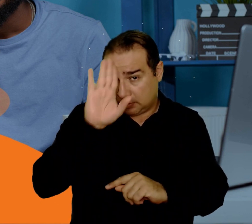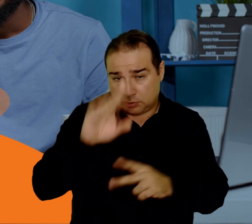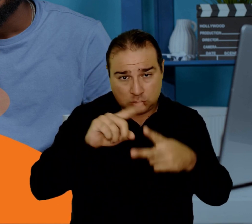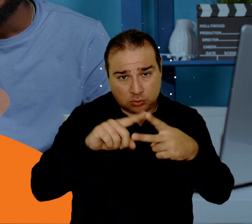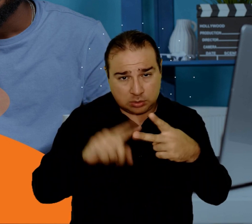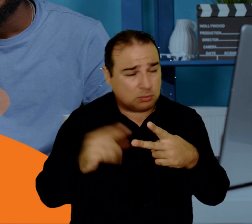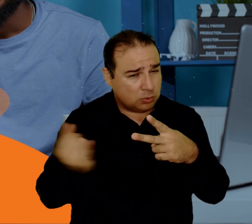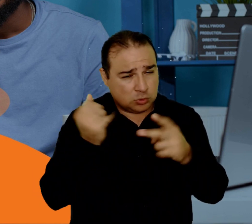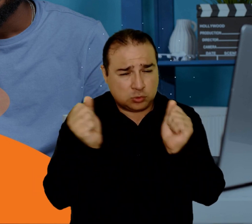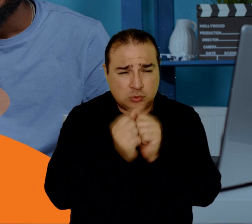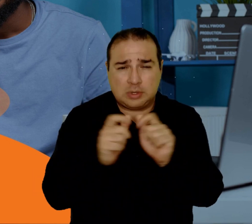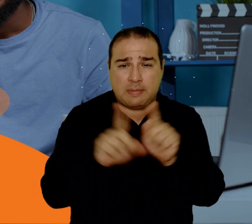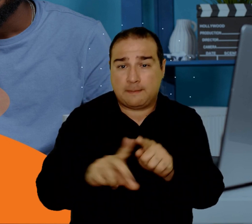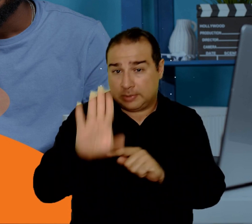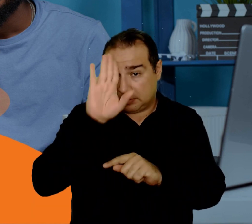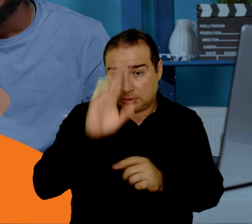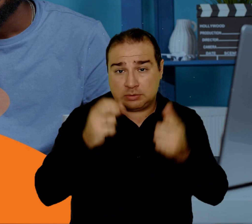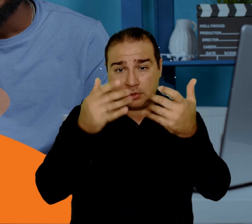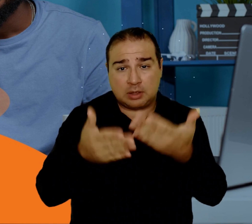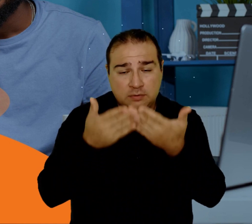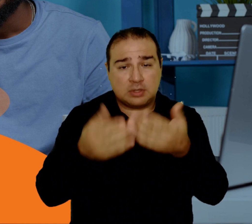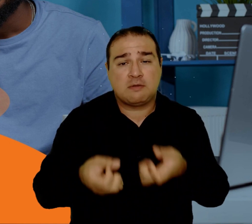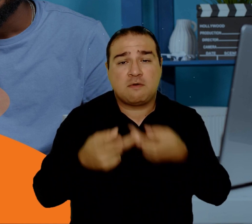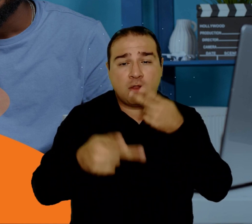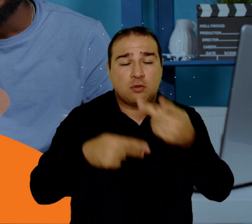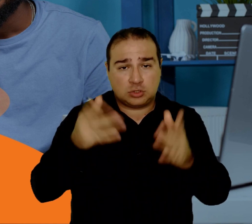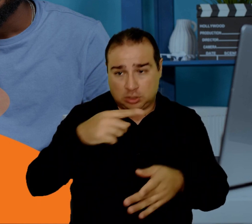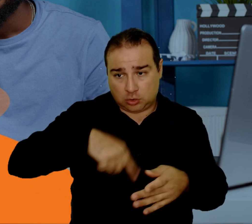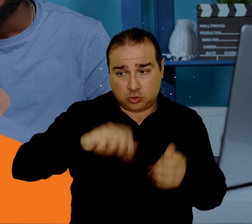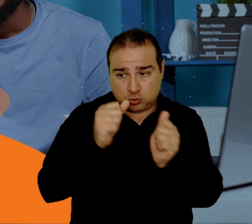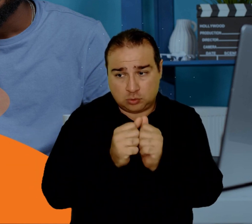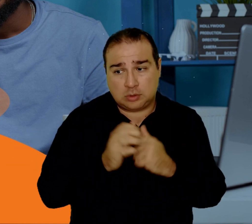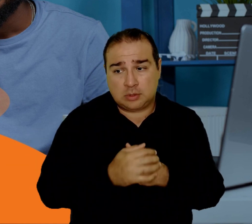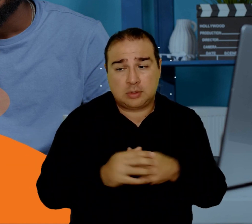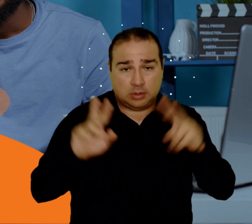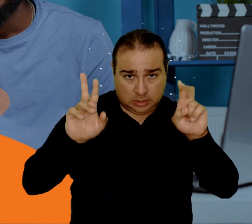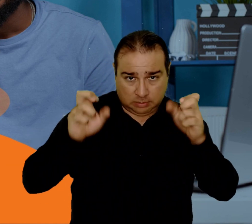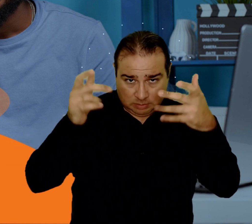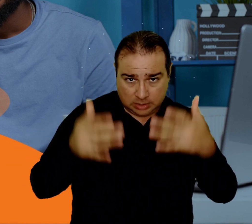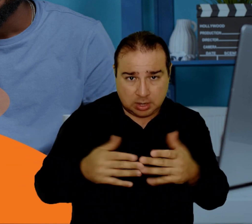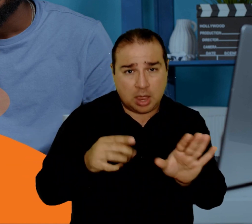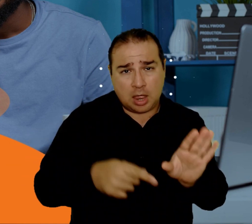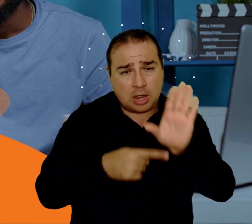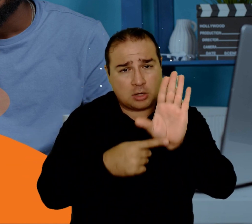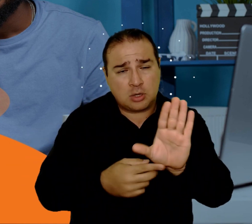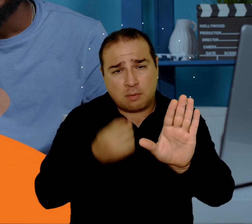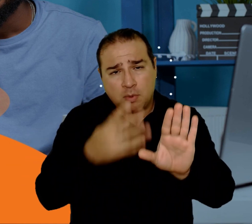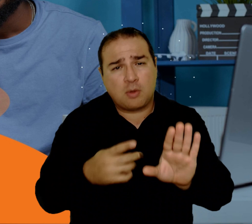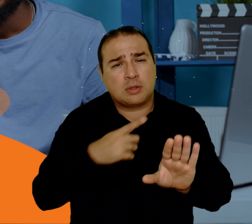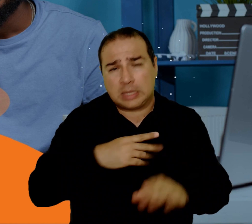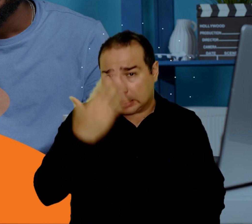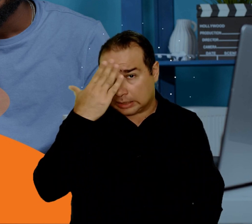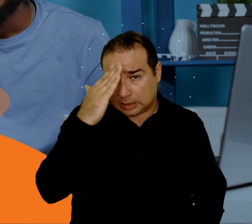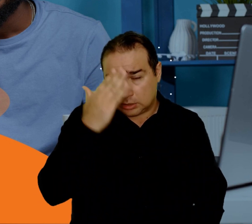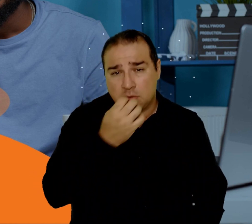né, 2 pontos super importantes que a gente tratou, que você trouxe aqui para a gente. É a questão de benefícios, né? Então, o